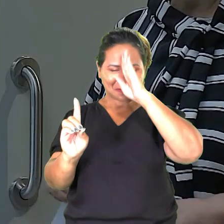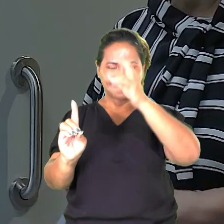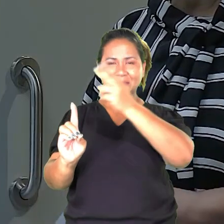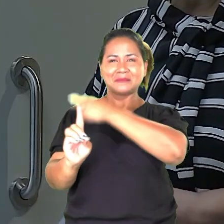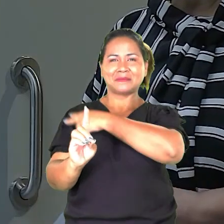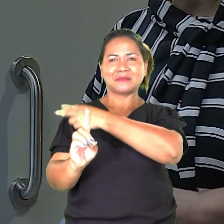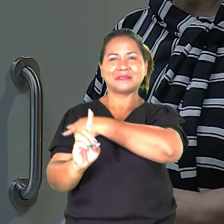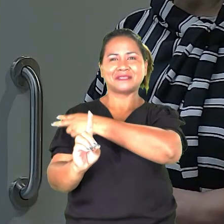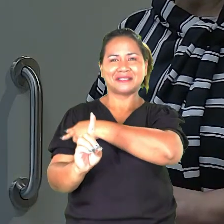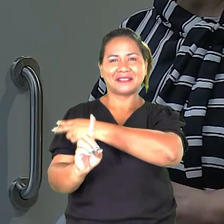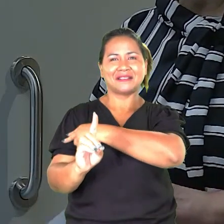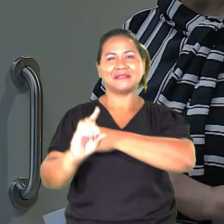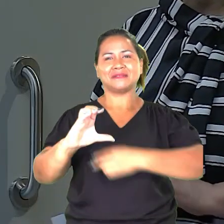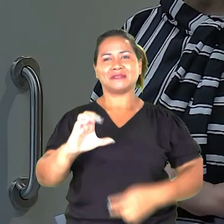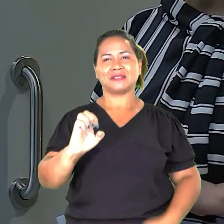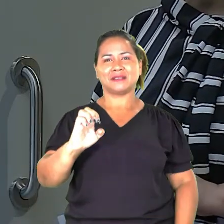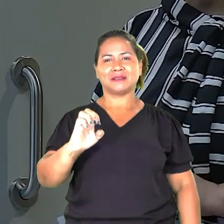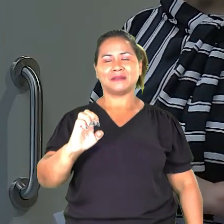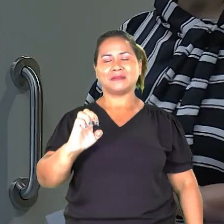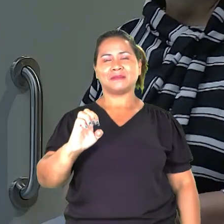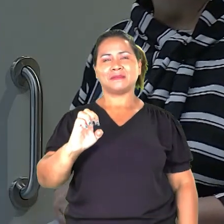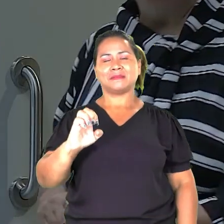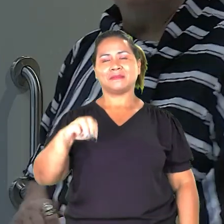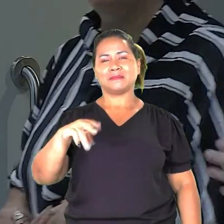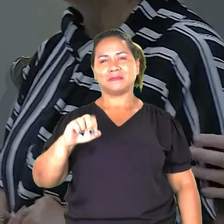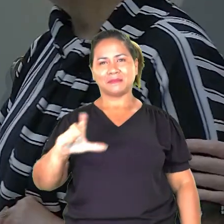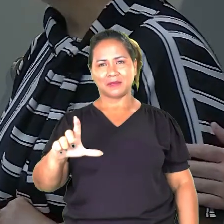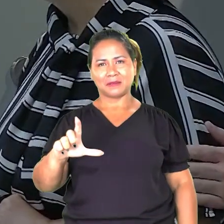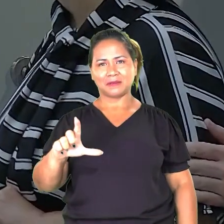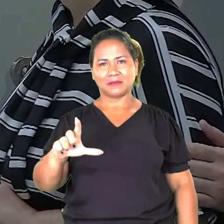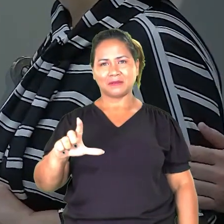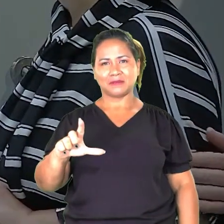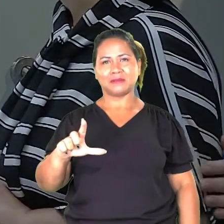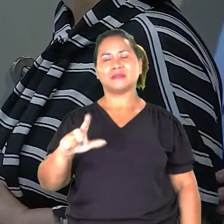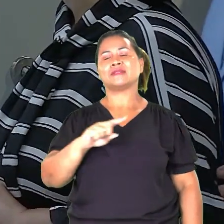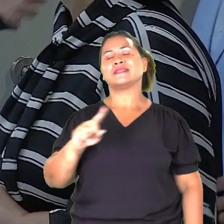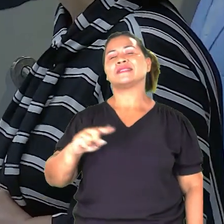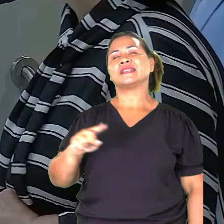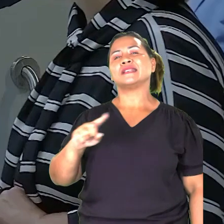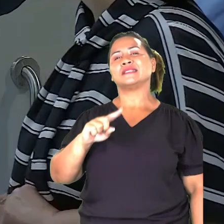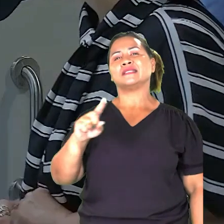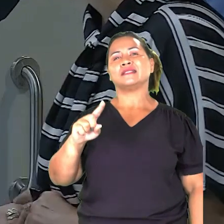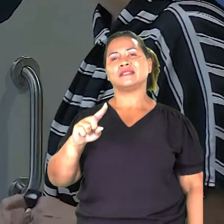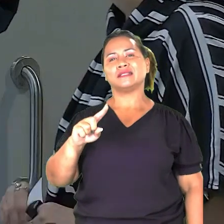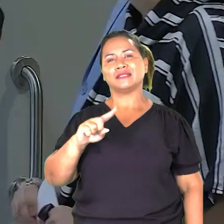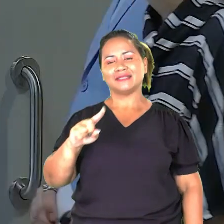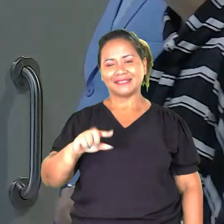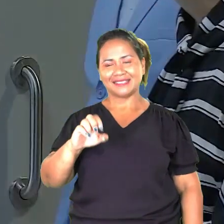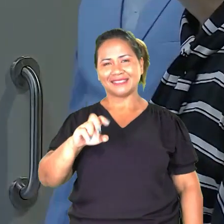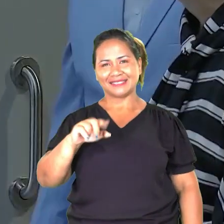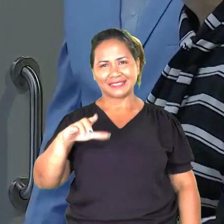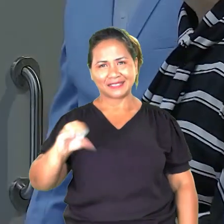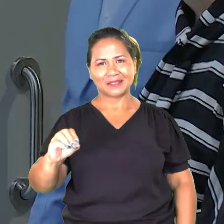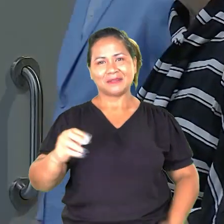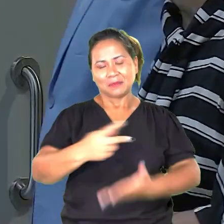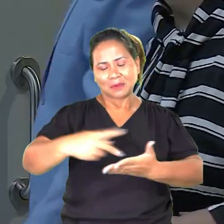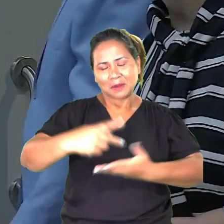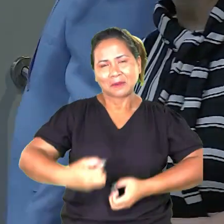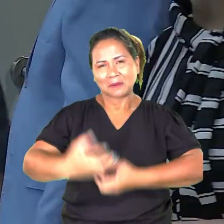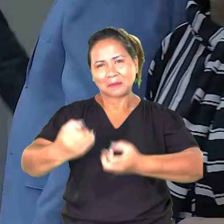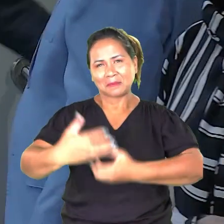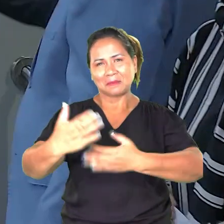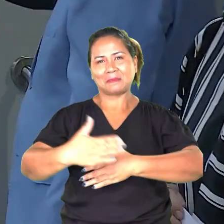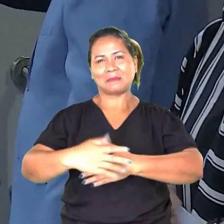timoneiro do nosso CEMEL, o Zezinho, para anunciar os próximos versos dessa nossa